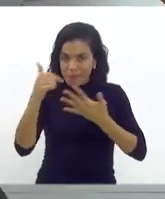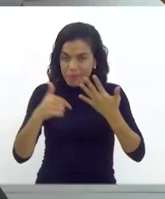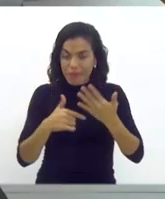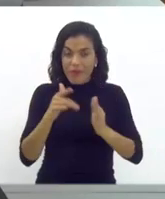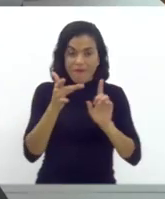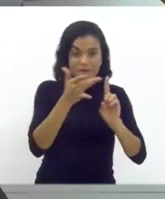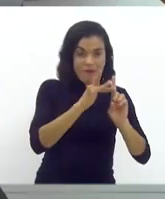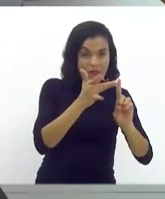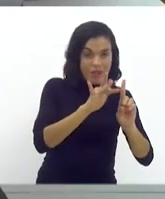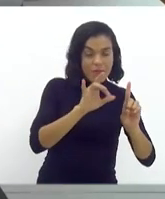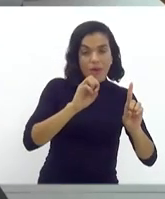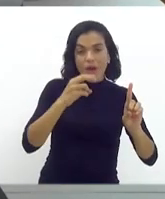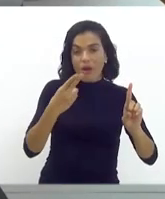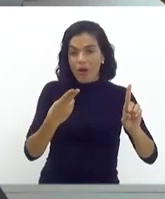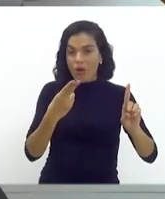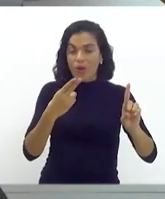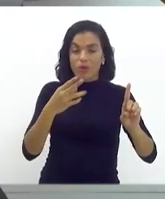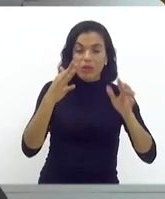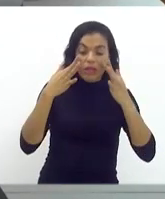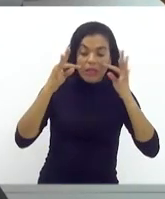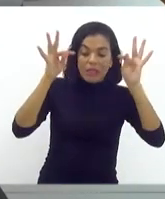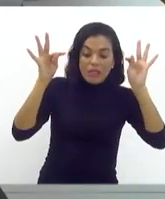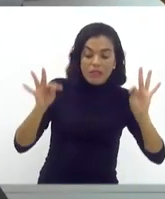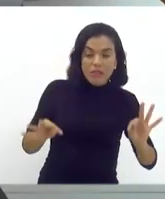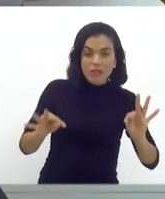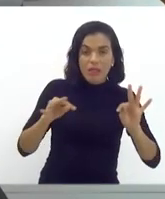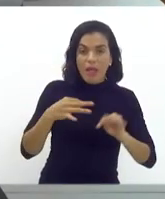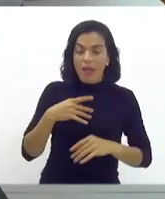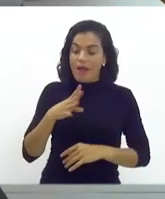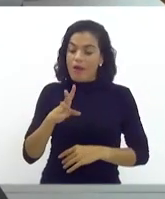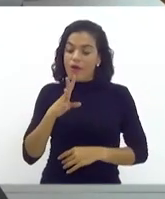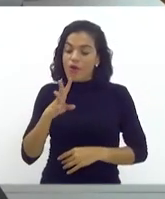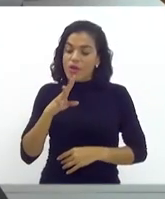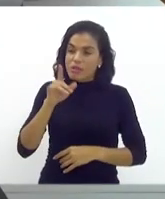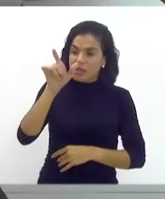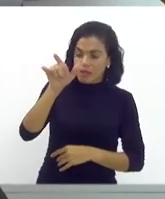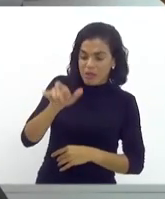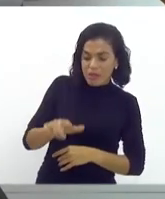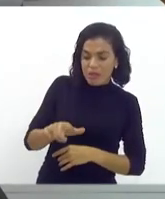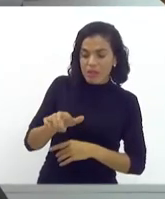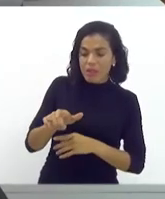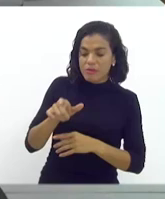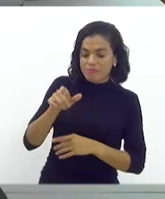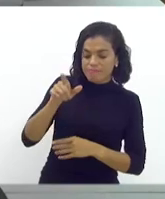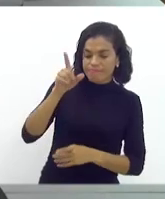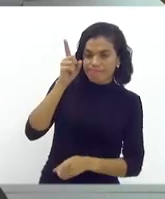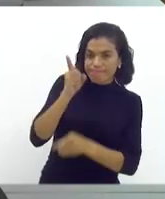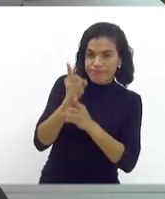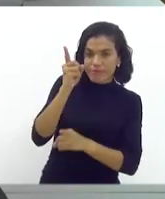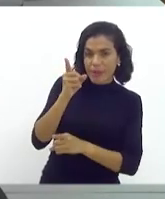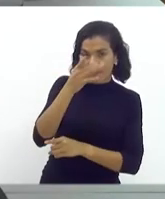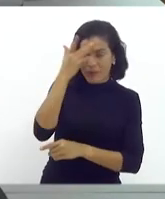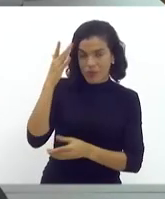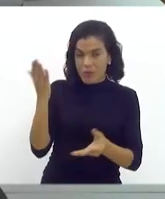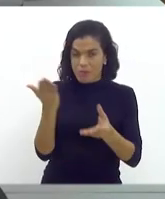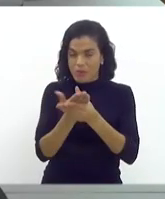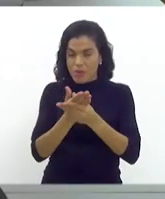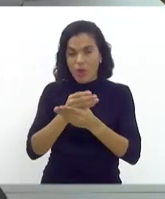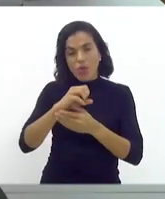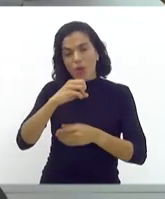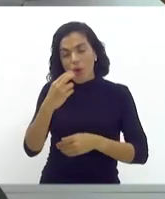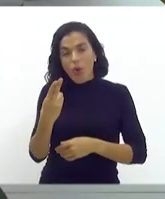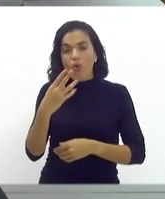vítima ou o testemunha de um fato criminoso é estrada reconhecer pessoa investigada ou processada dela